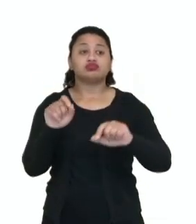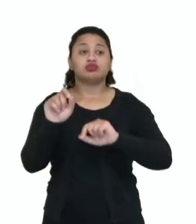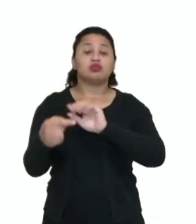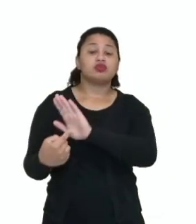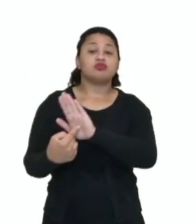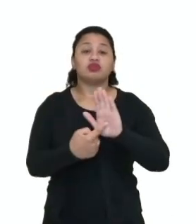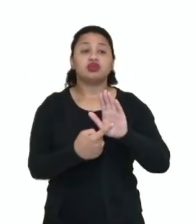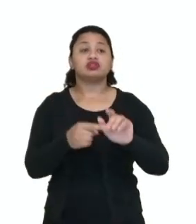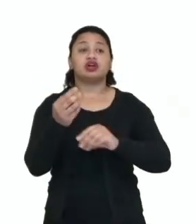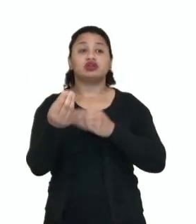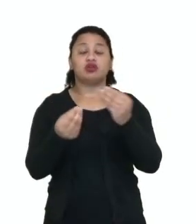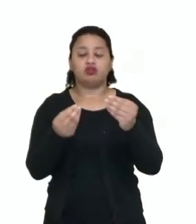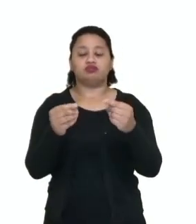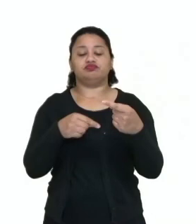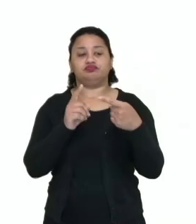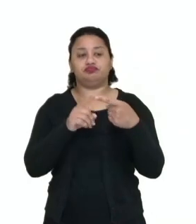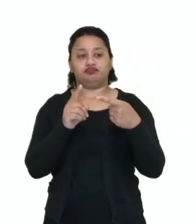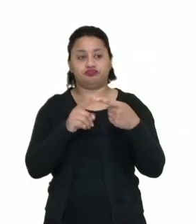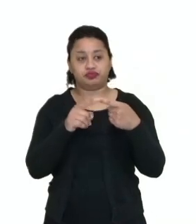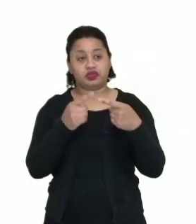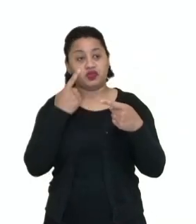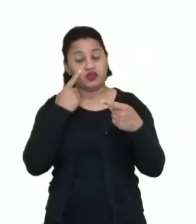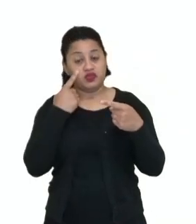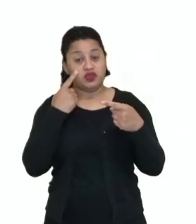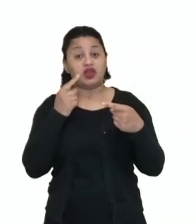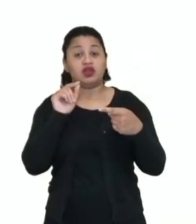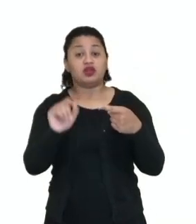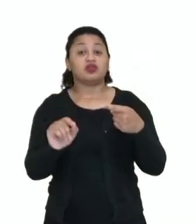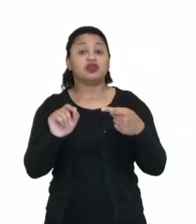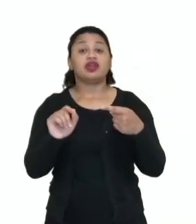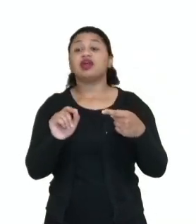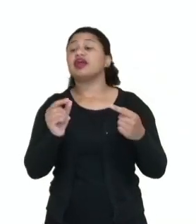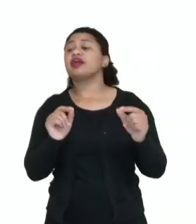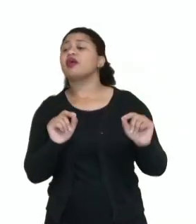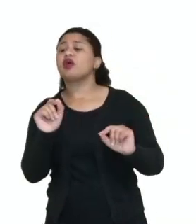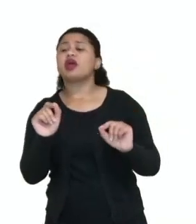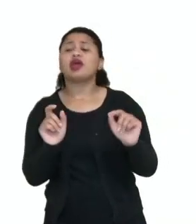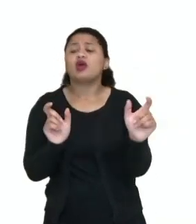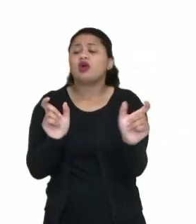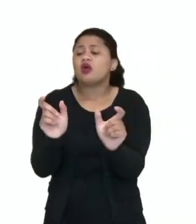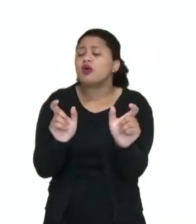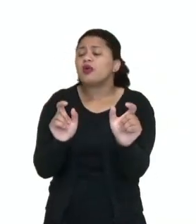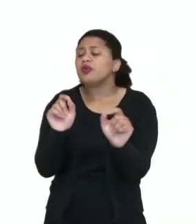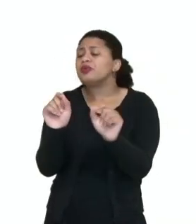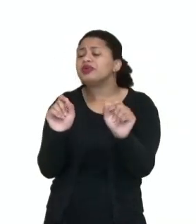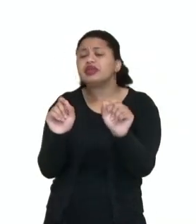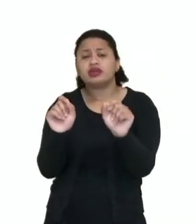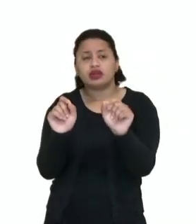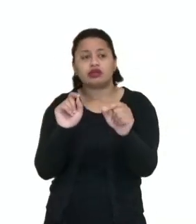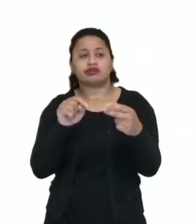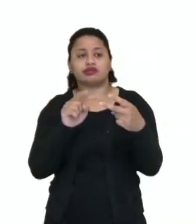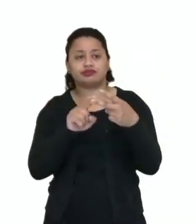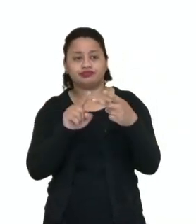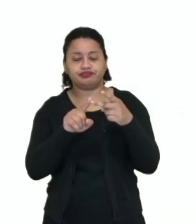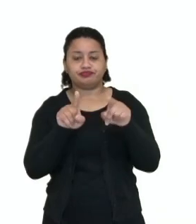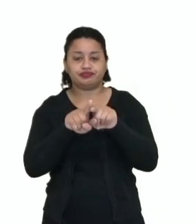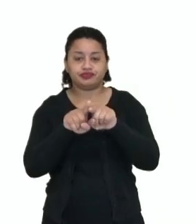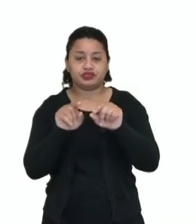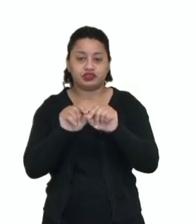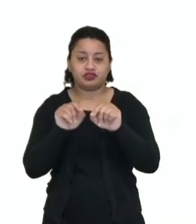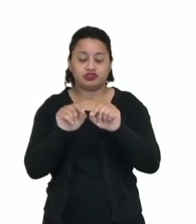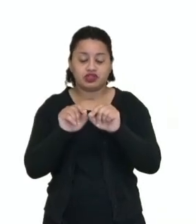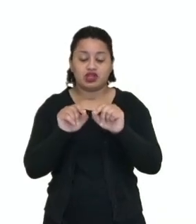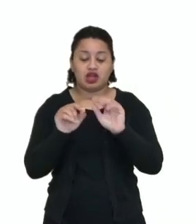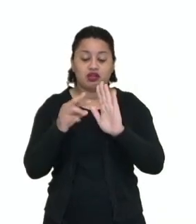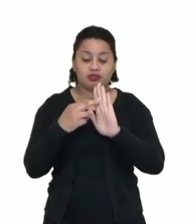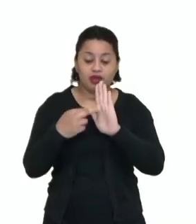demonstrada fazendo a identificação das grandezas, quem está sendo envolvida no problema, estabelecendo uma fórmula, a regra que eu